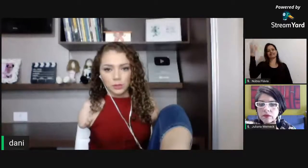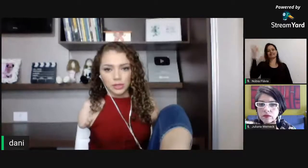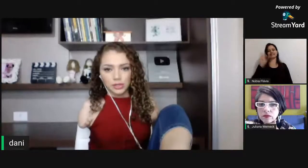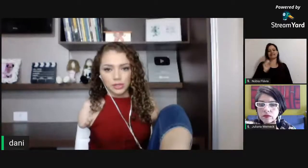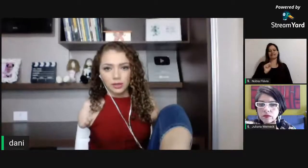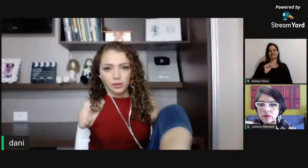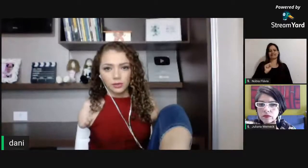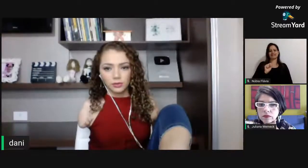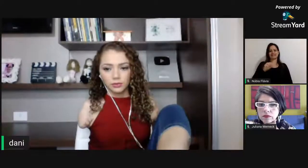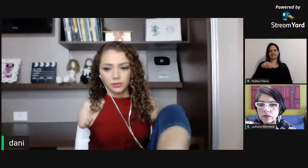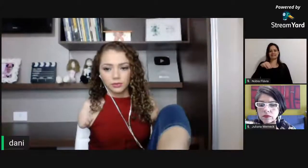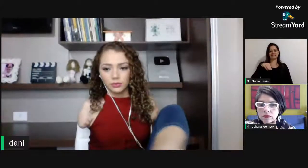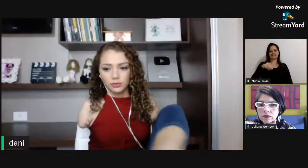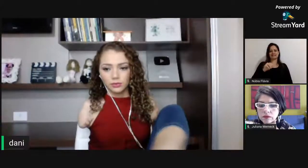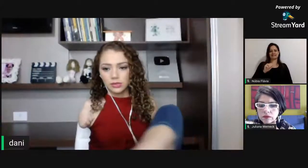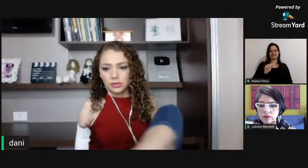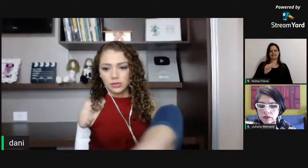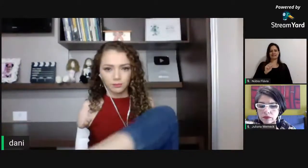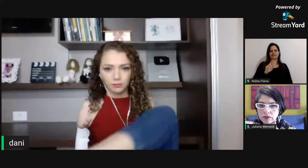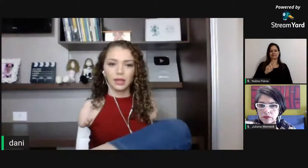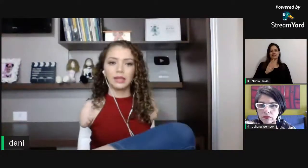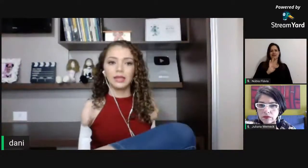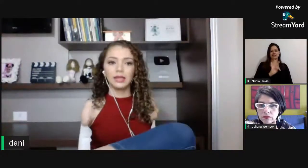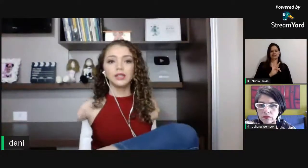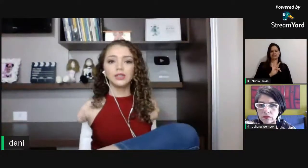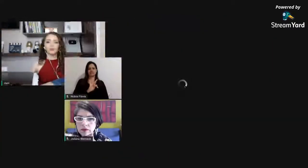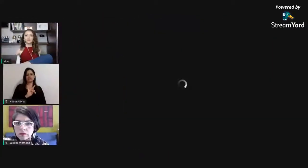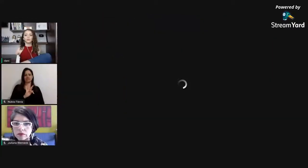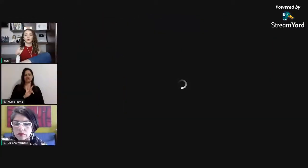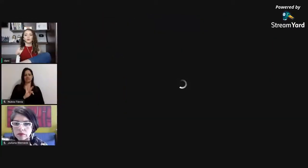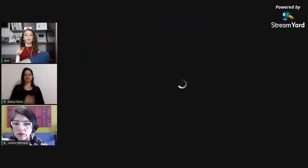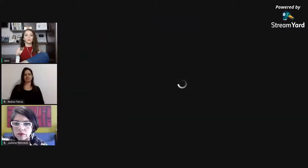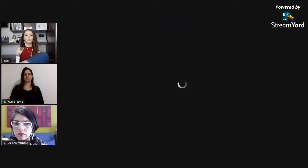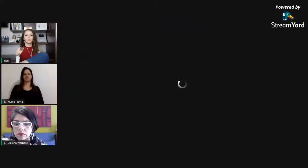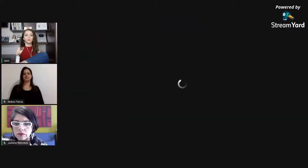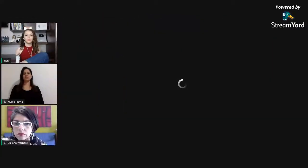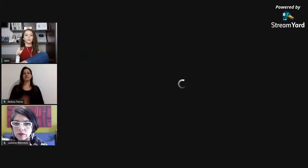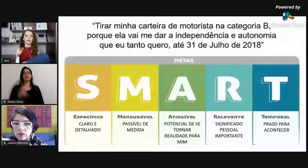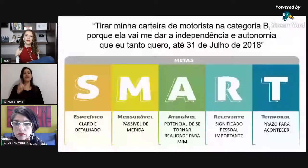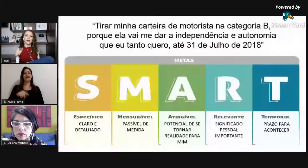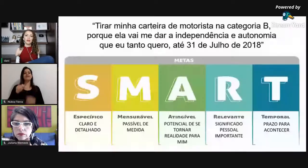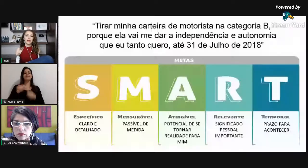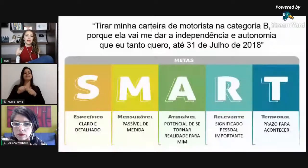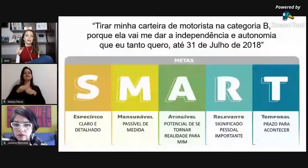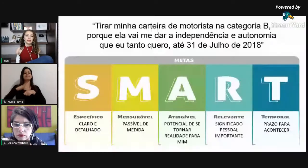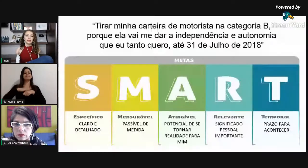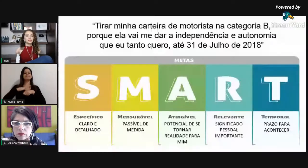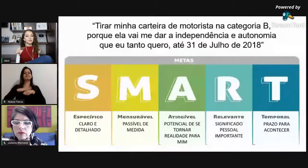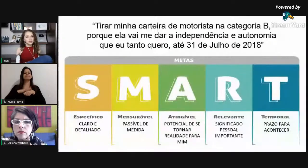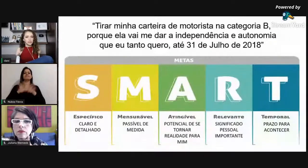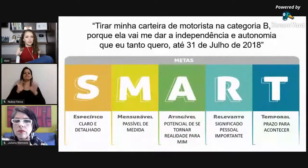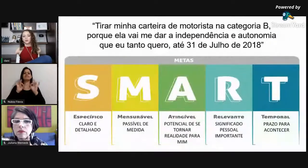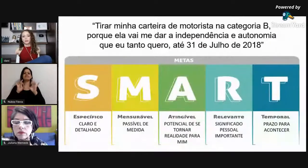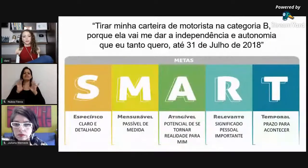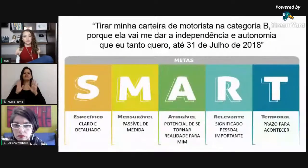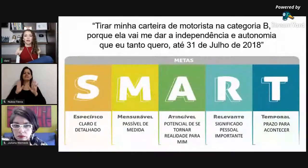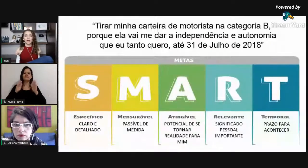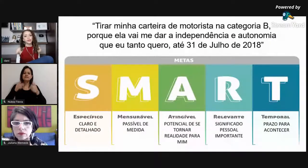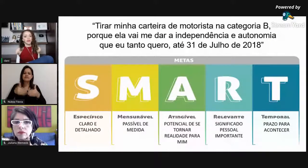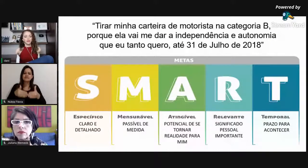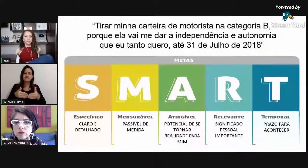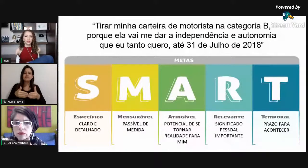vou até compartilhar aqui com vocês, que isso ficou de uma maneira específica, de uma maneira